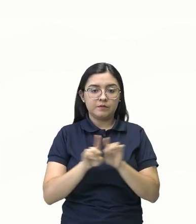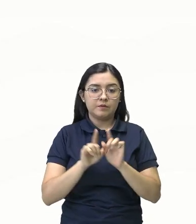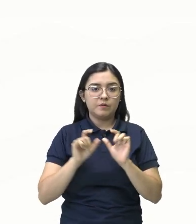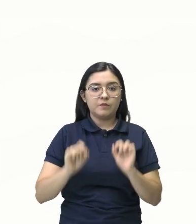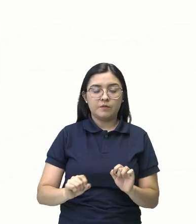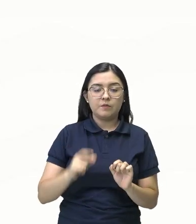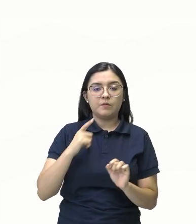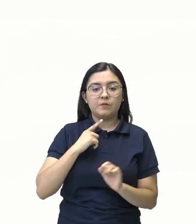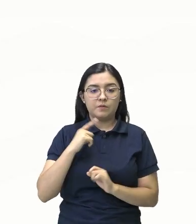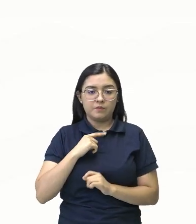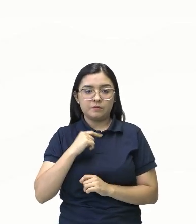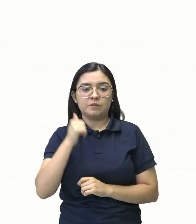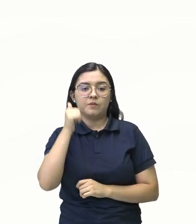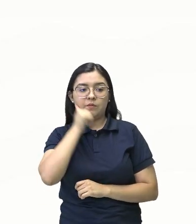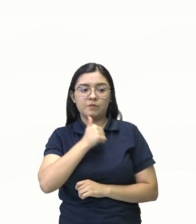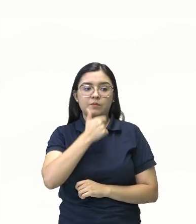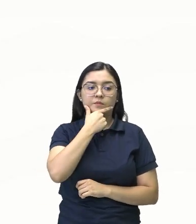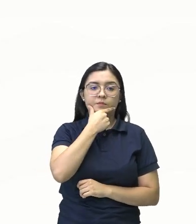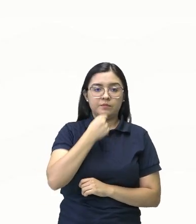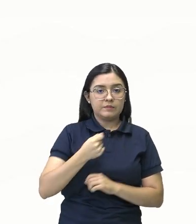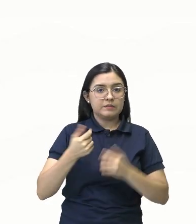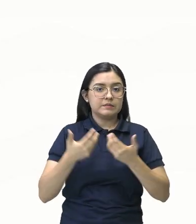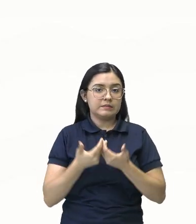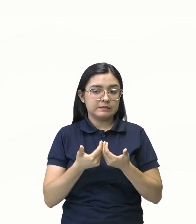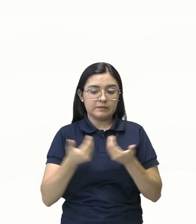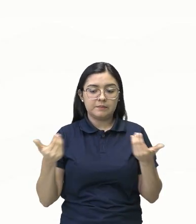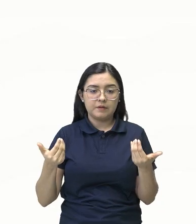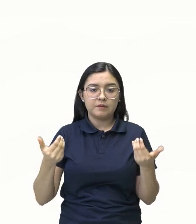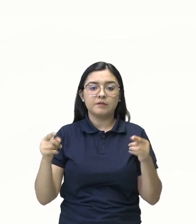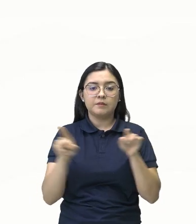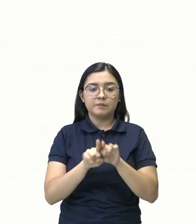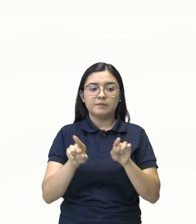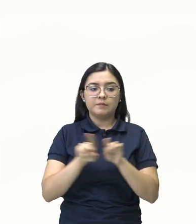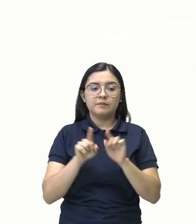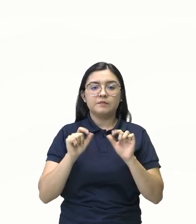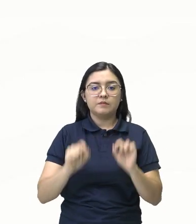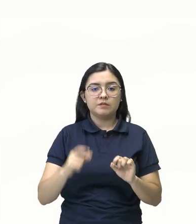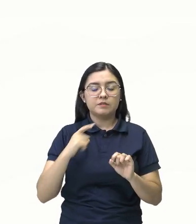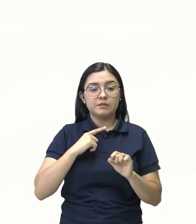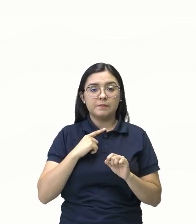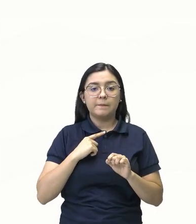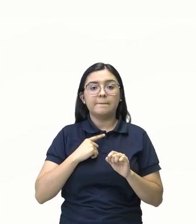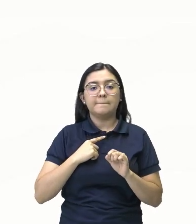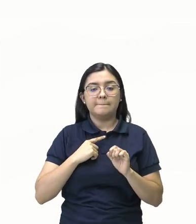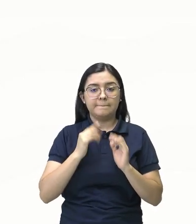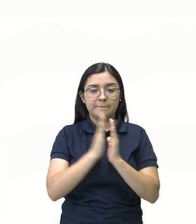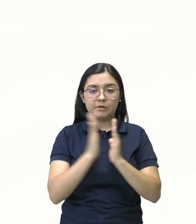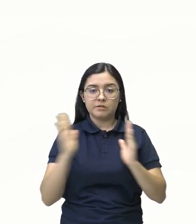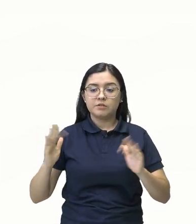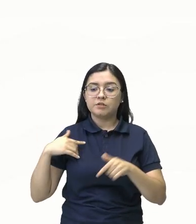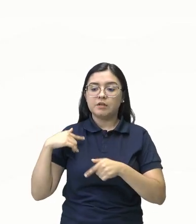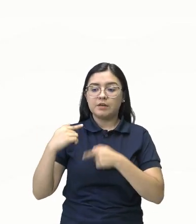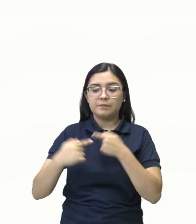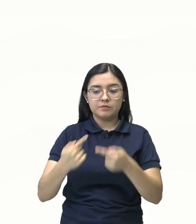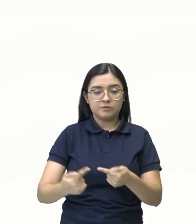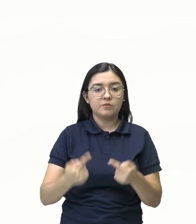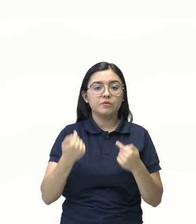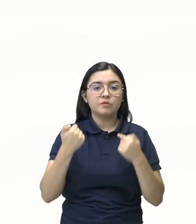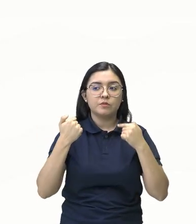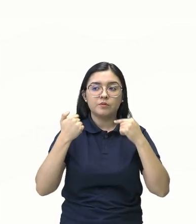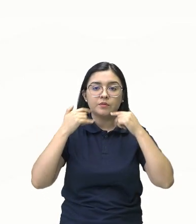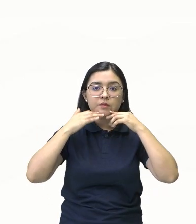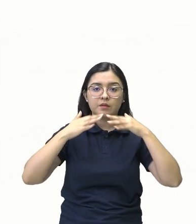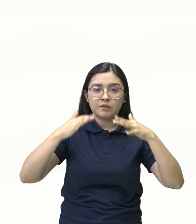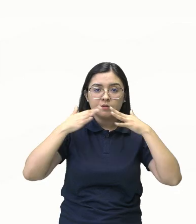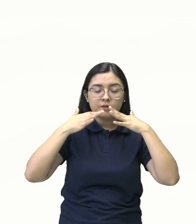ou feminino, de forma separada. Ou seja, eles vão sofrer o processo de reprodução normal, né, onde vai haver